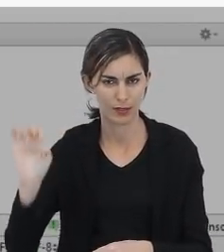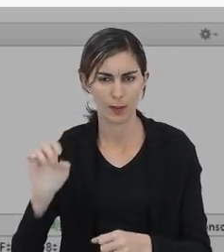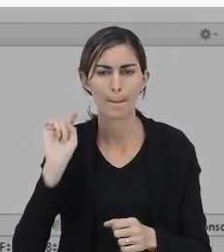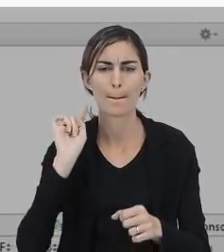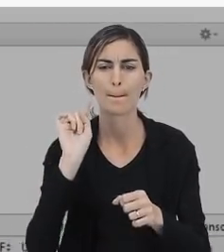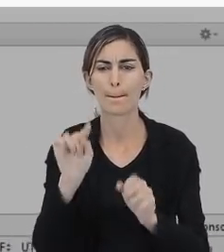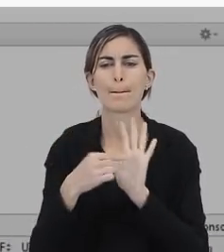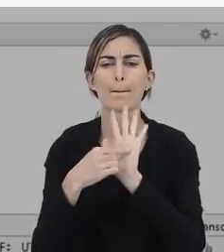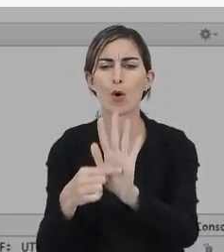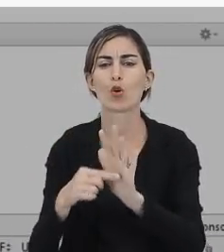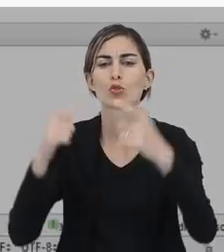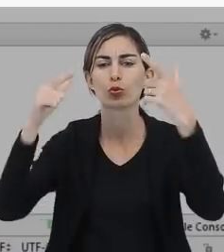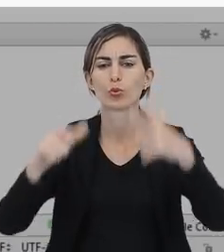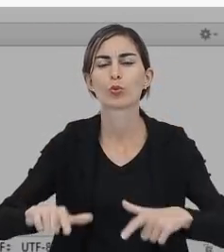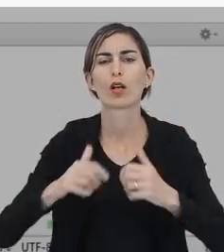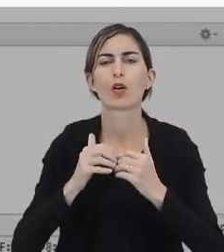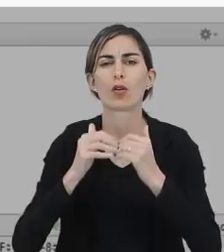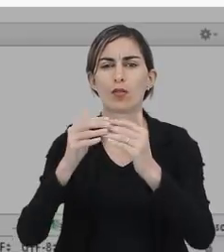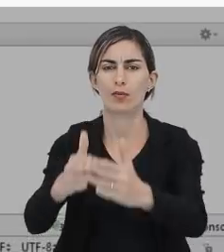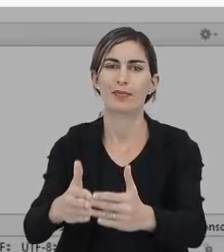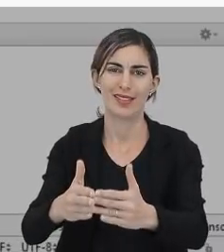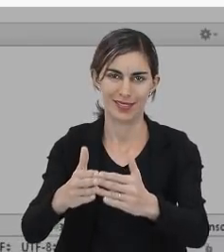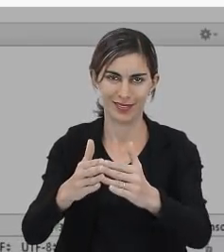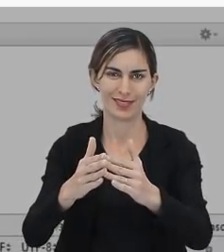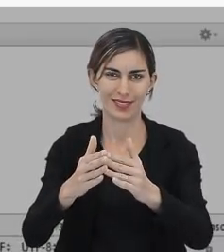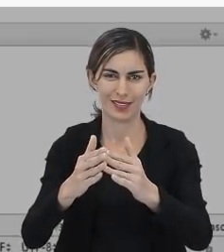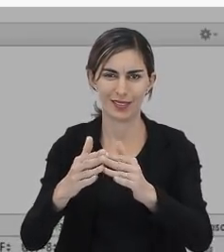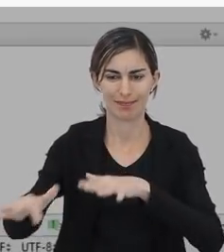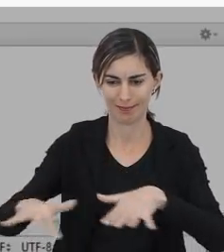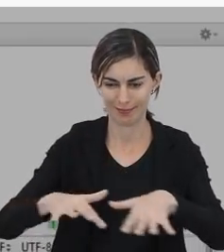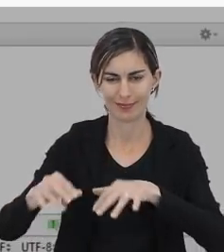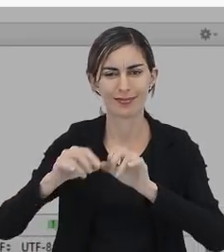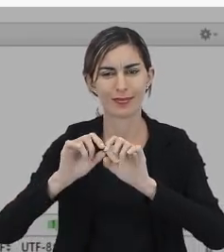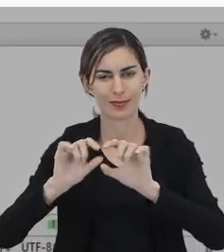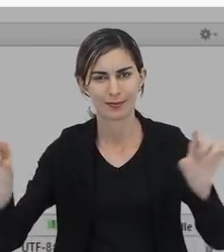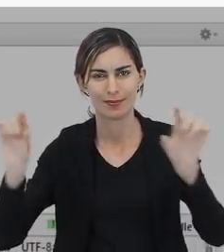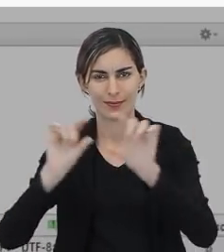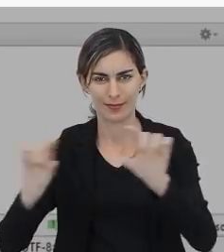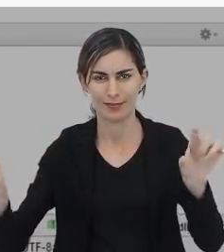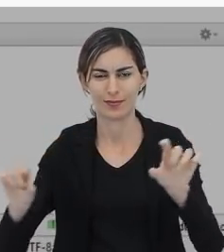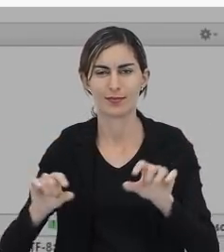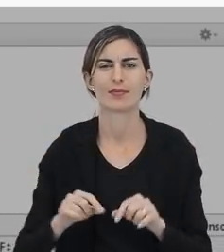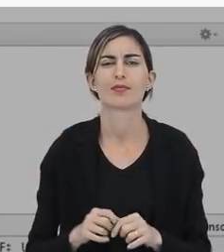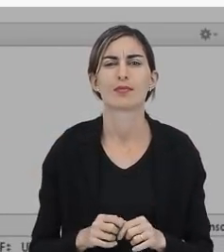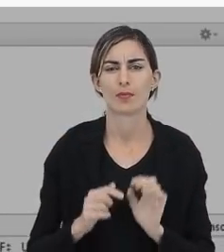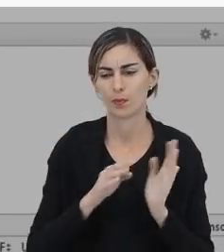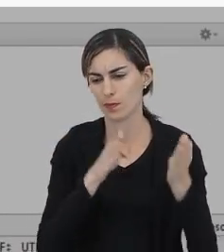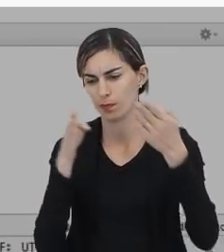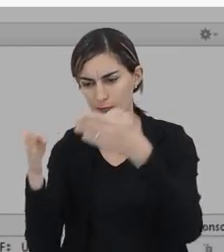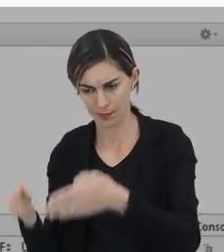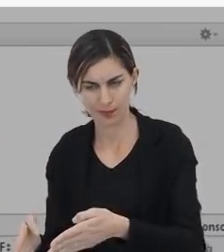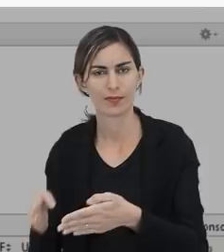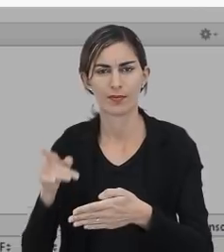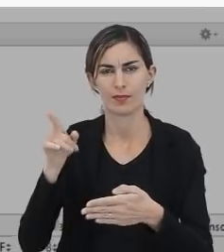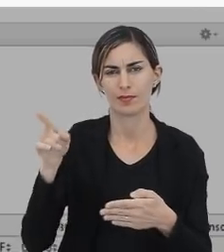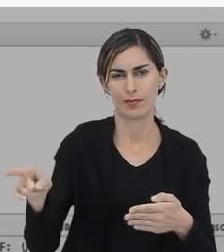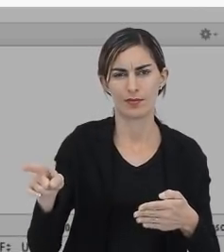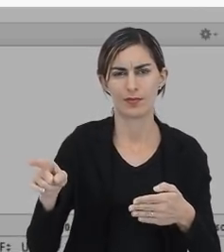ele marca aonde vai começar esse fluxo, aonde ele vai desviar para